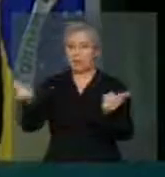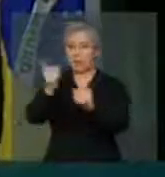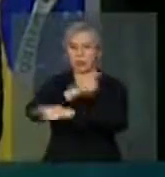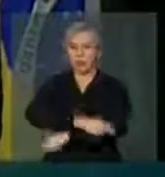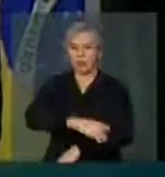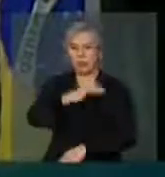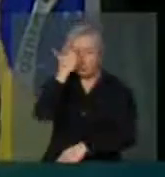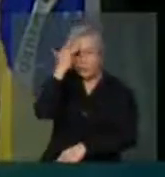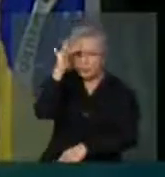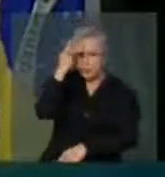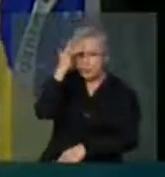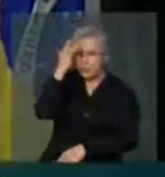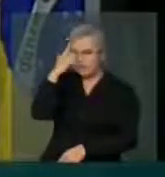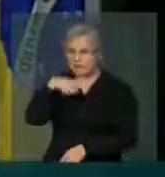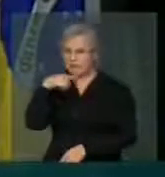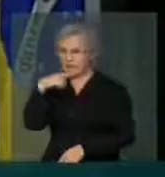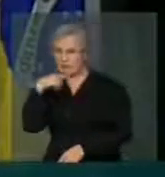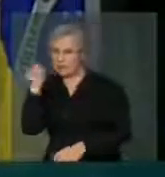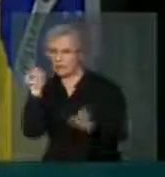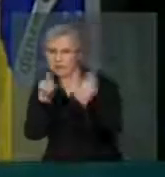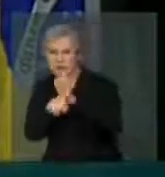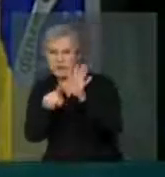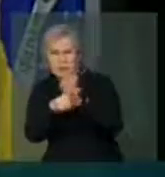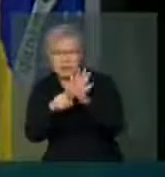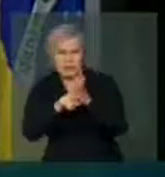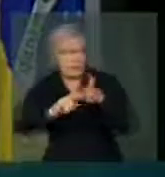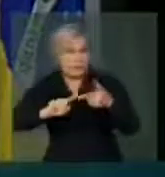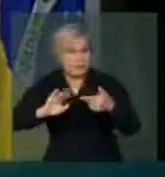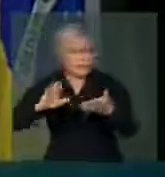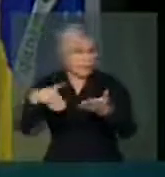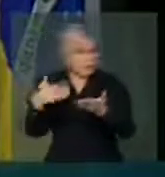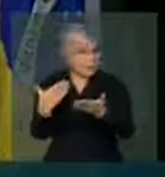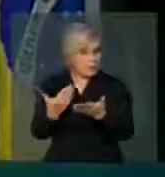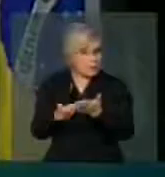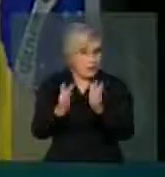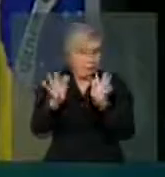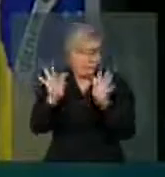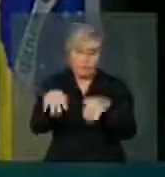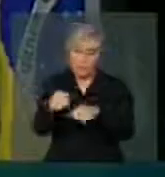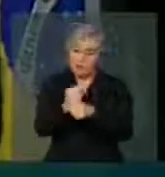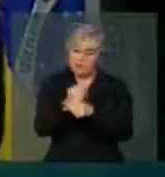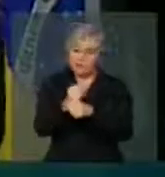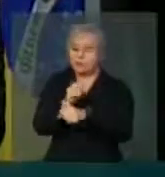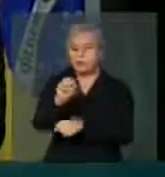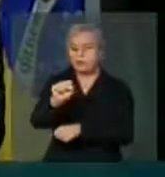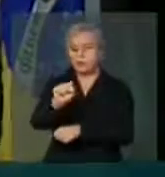incertezas, questionamentos e assim continuou até o fim dos seus 8 anos de governo,